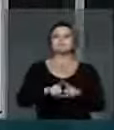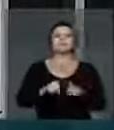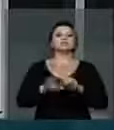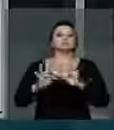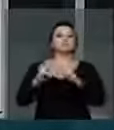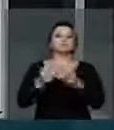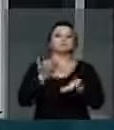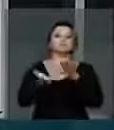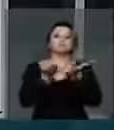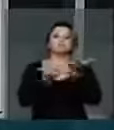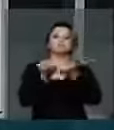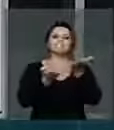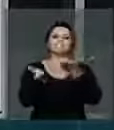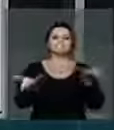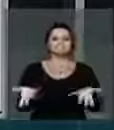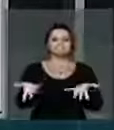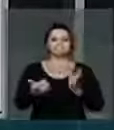a natureza.